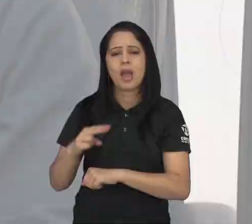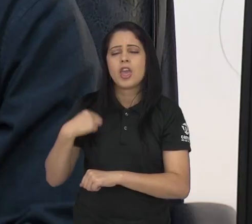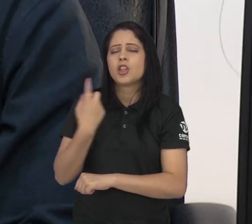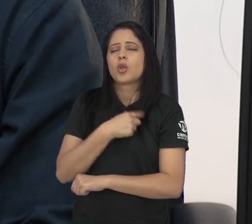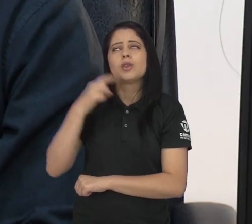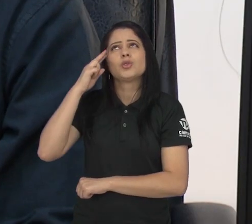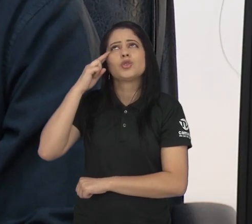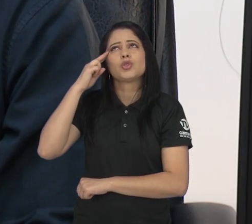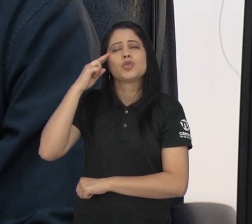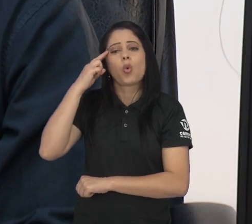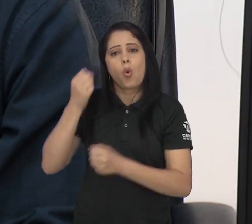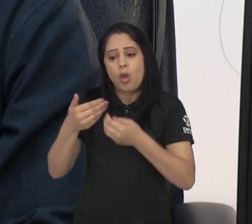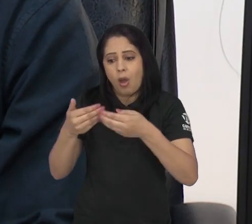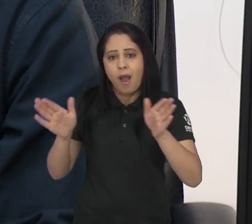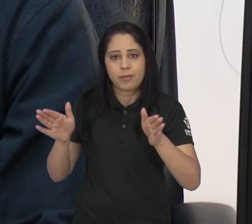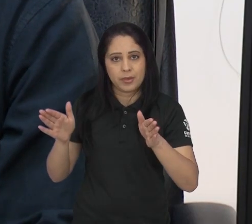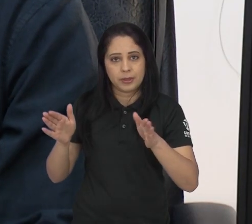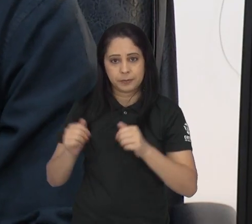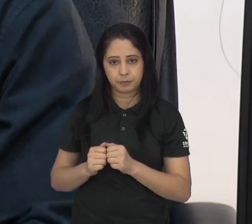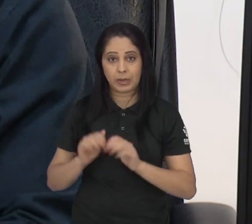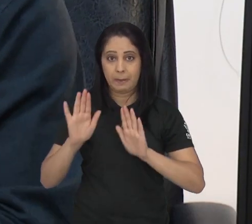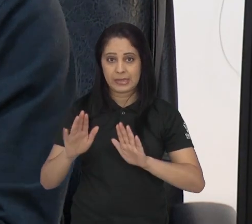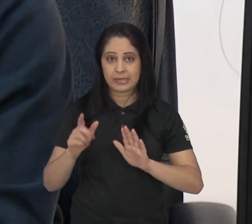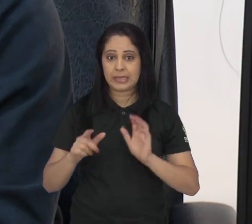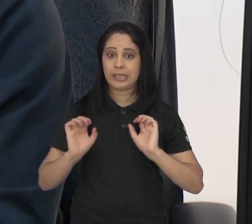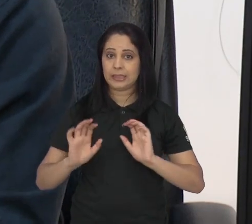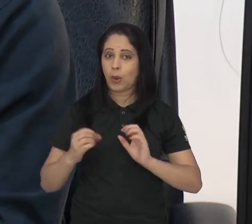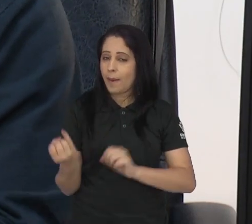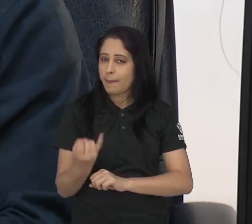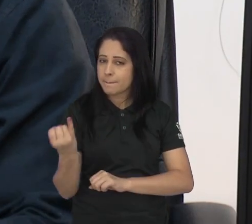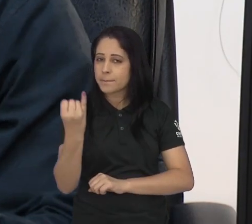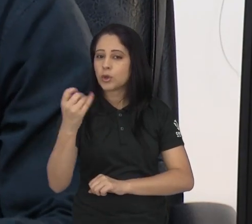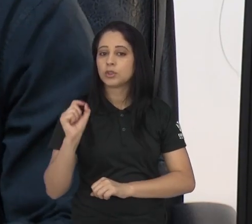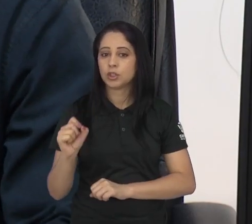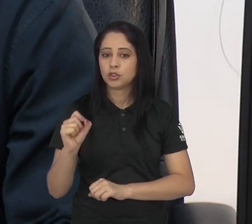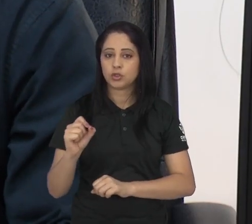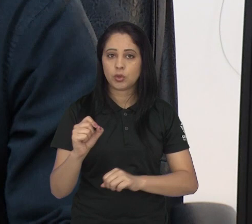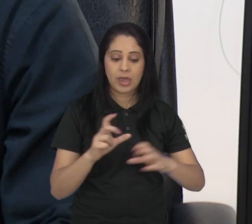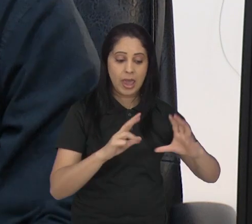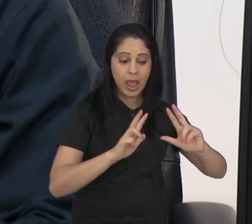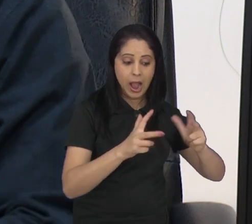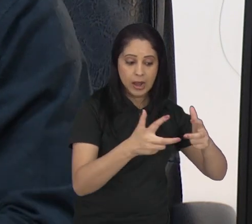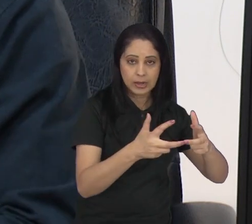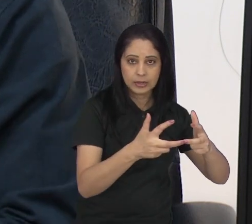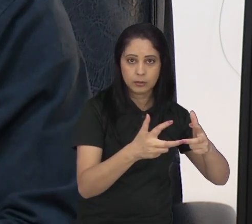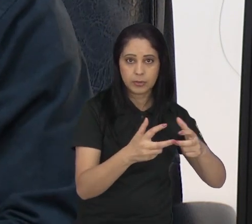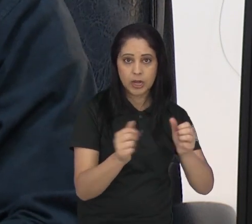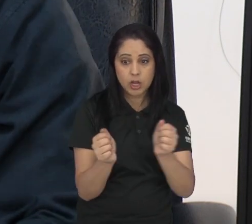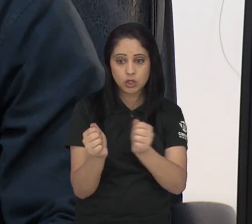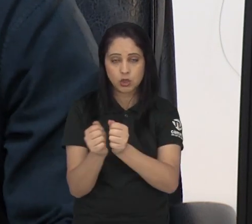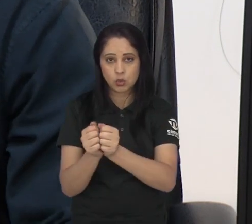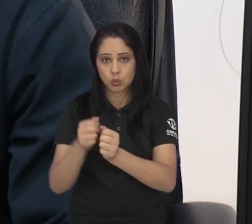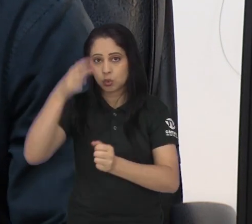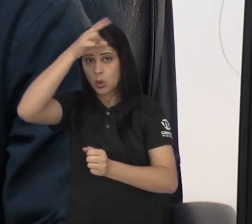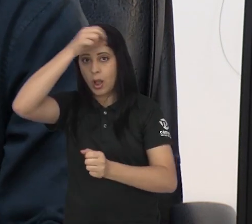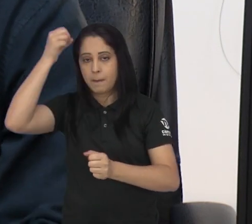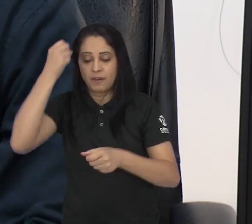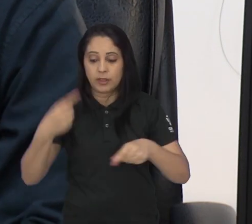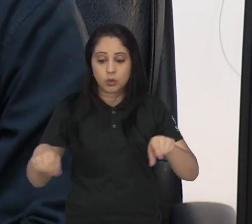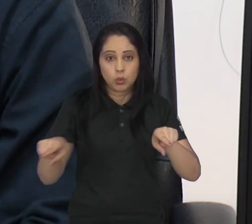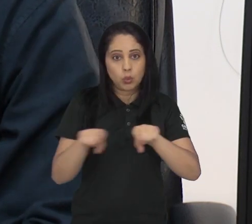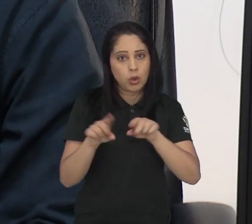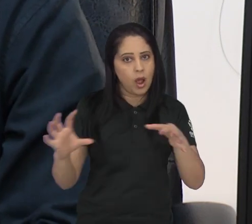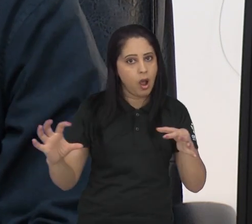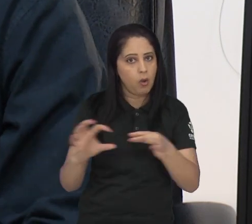ampliado O que que a prefeitura fez ela fez uma concessão inclusive passou pela câmara por isso que eu falei a importância do Legislativo com executivo passou